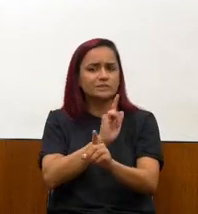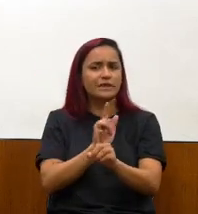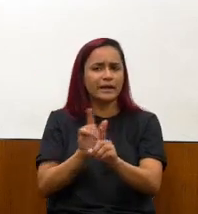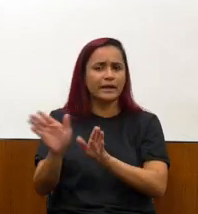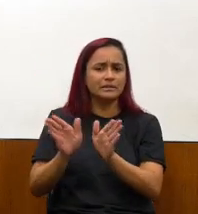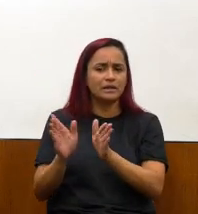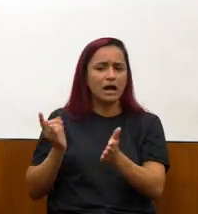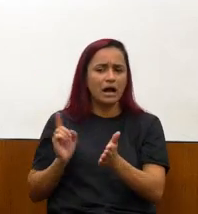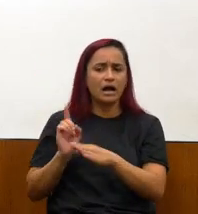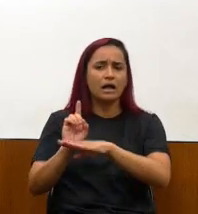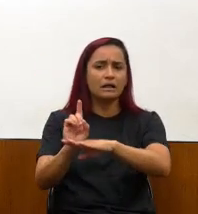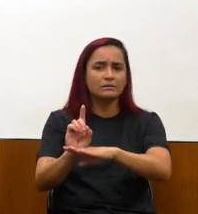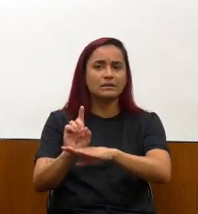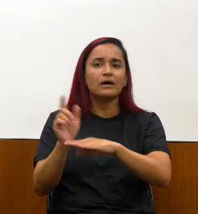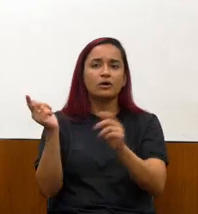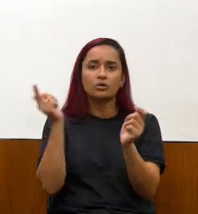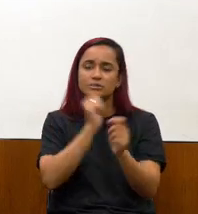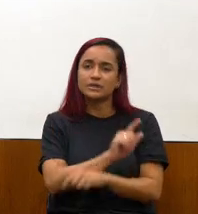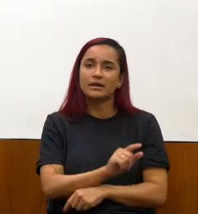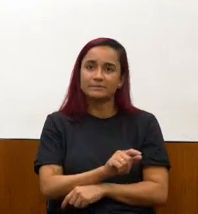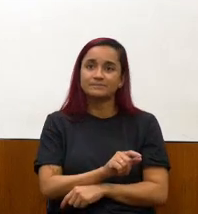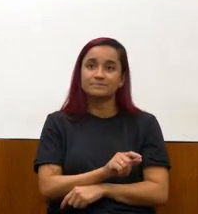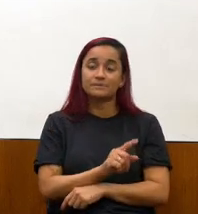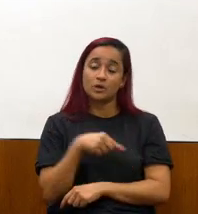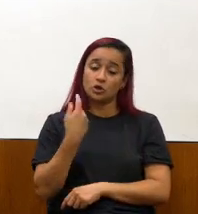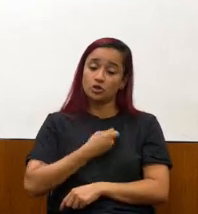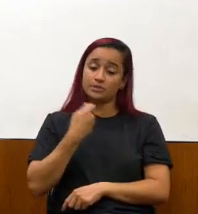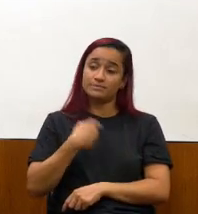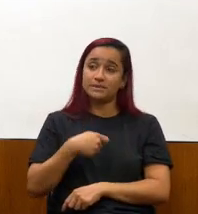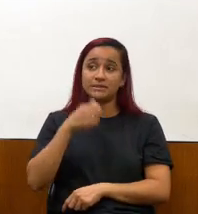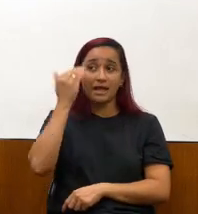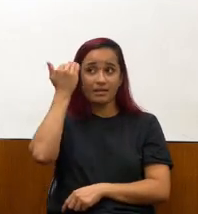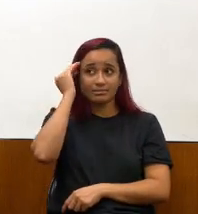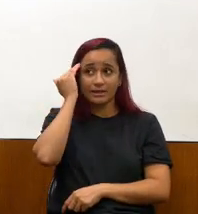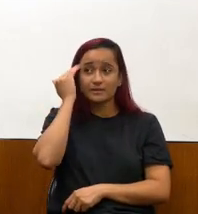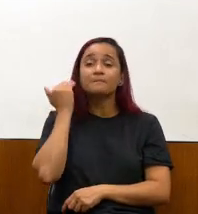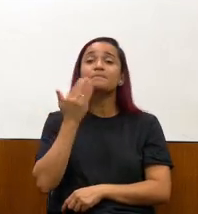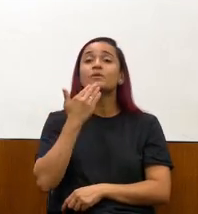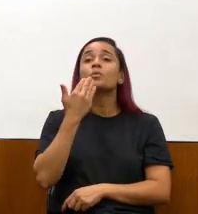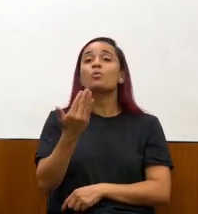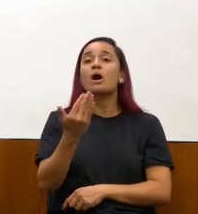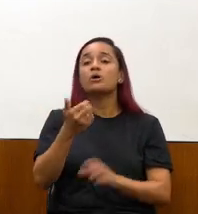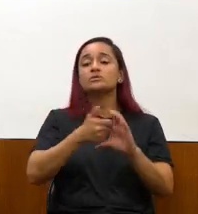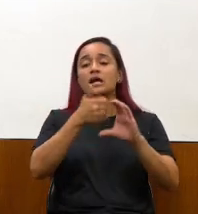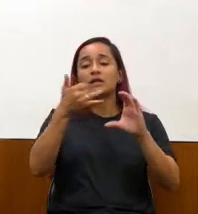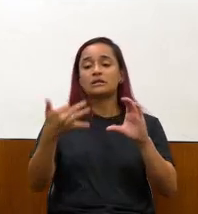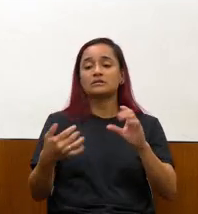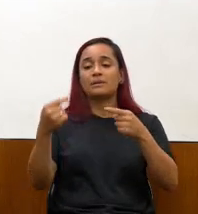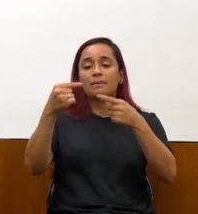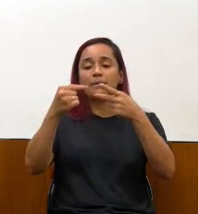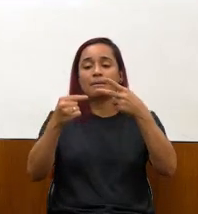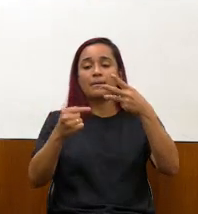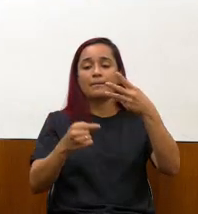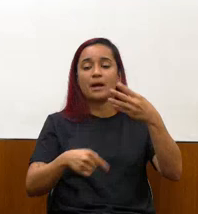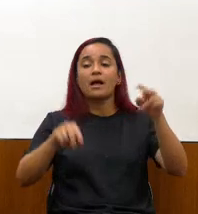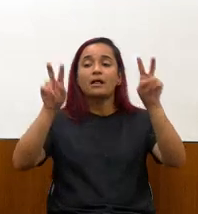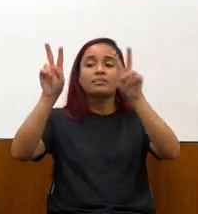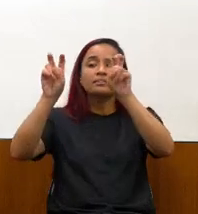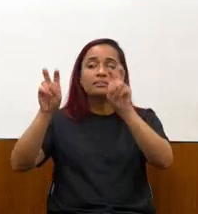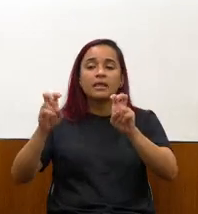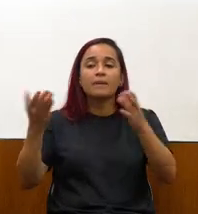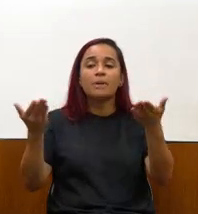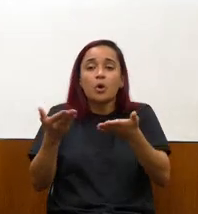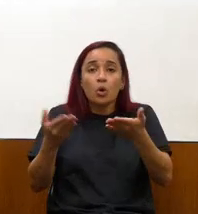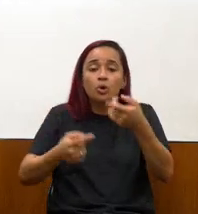isso. E eu, com isso, que a gente precisa entender quais são as abrangências, precisa entender quais são os temas que estão sendo tratados